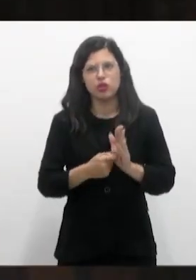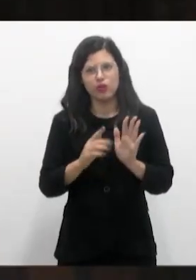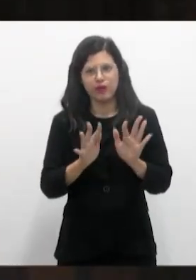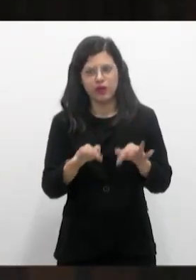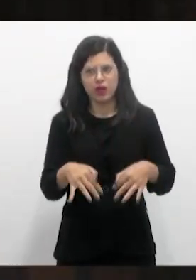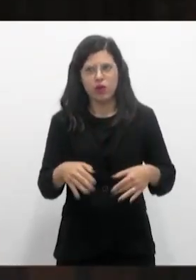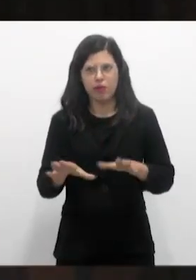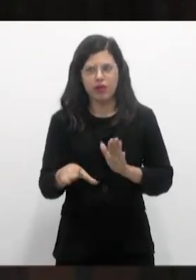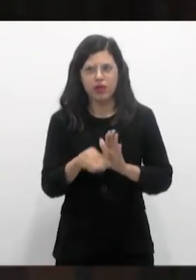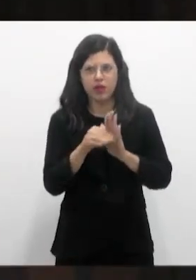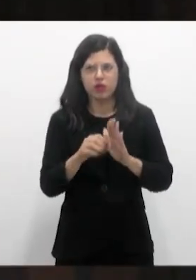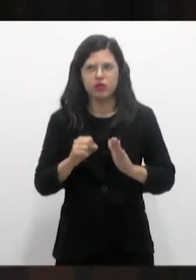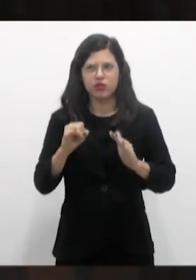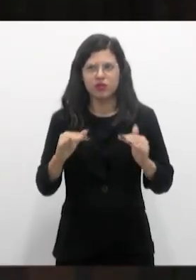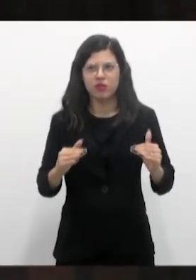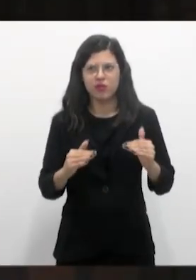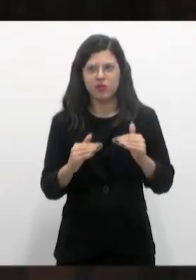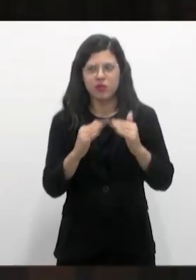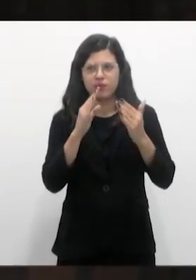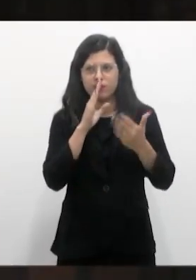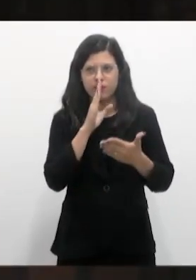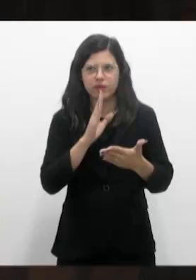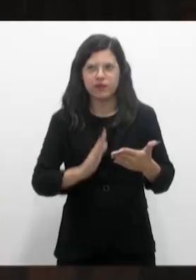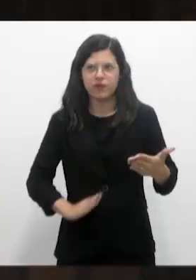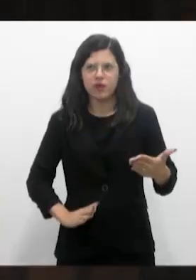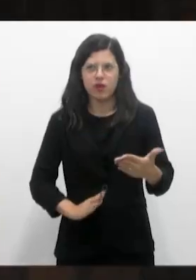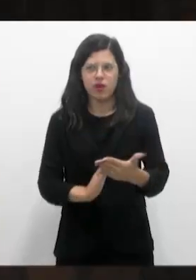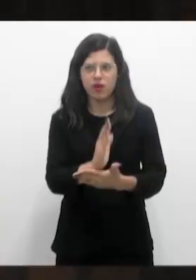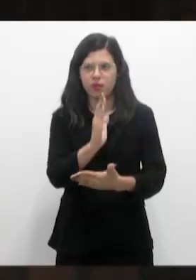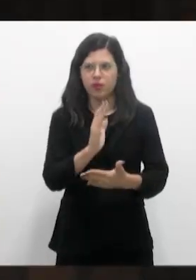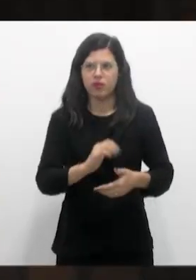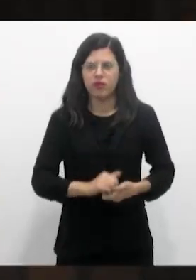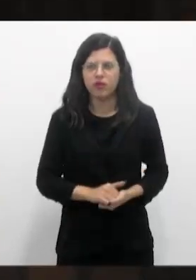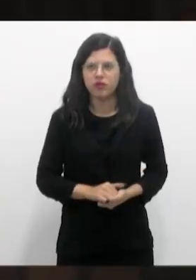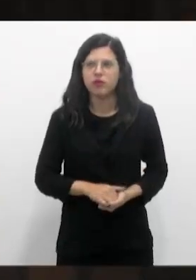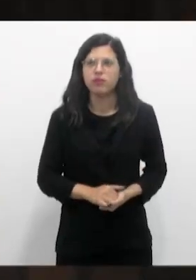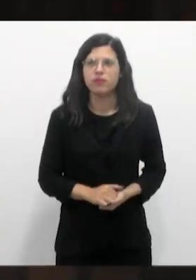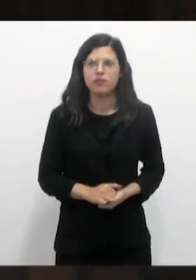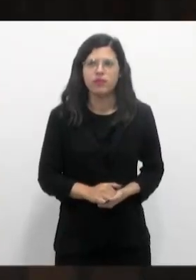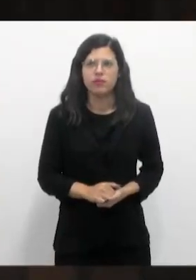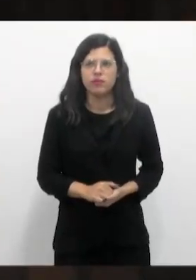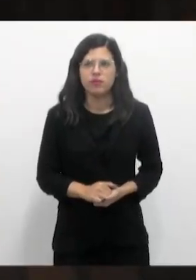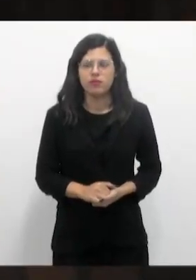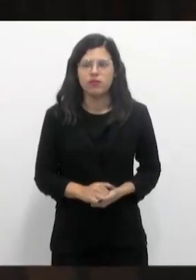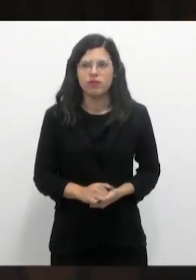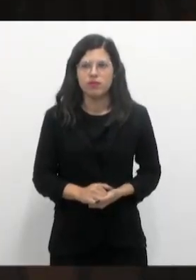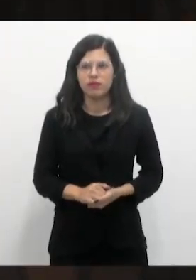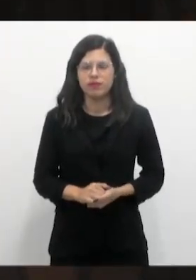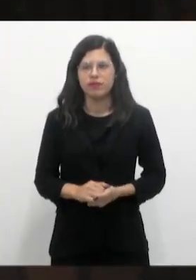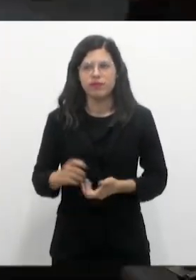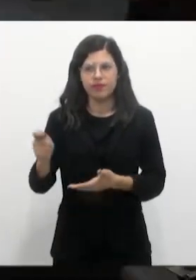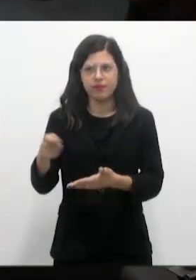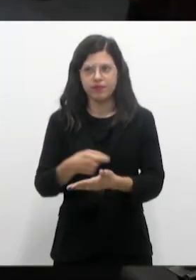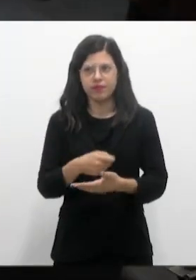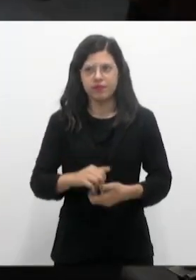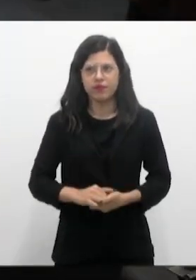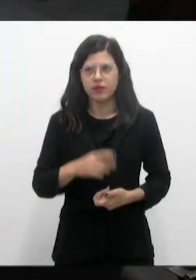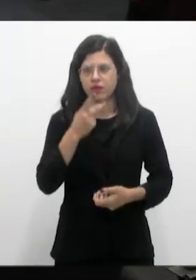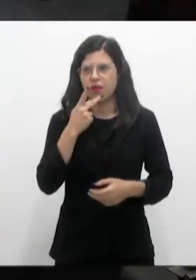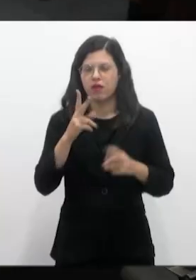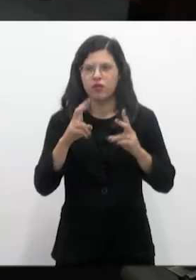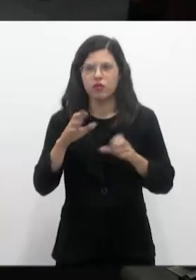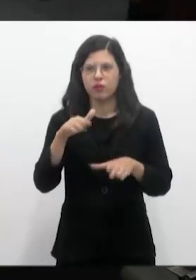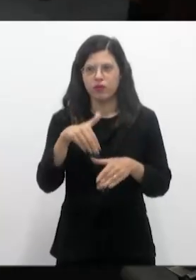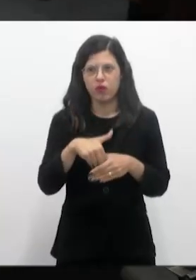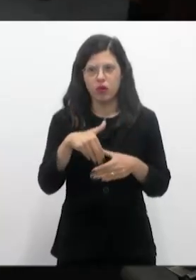emendada. Os senhores que aprovam permaneçam como estão. Aprovado. Vai a autógrafo. Para declarar, presidente.